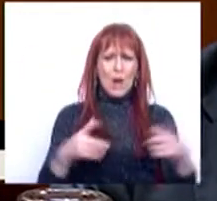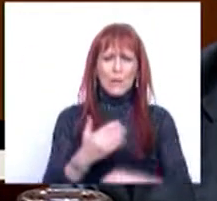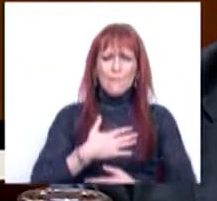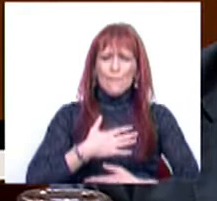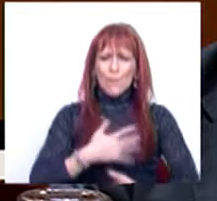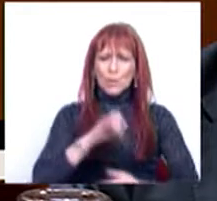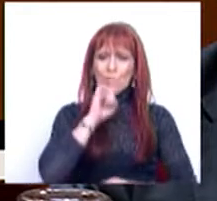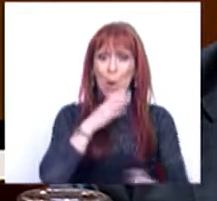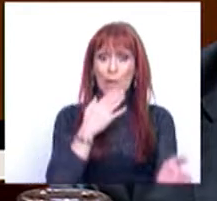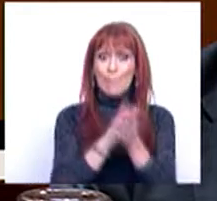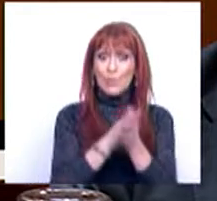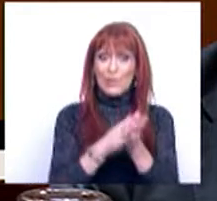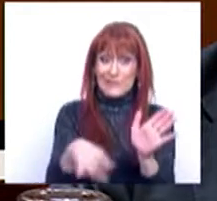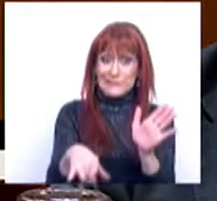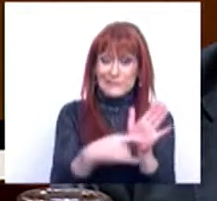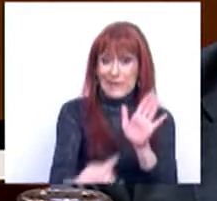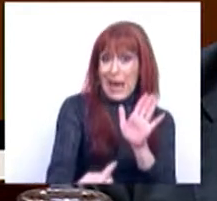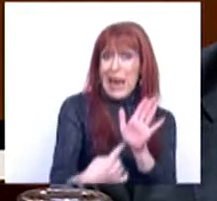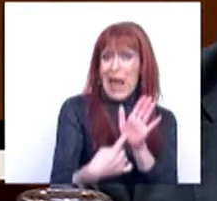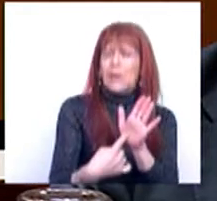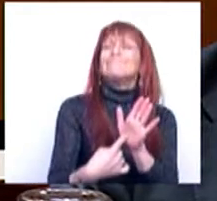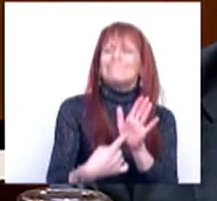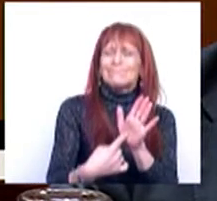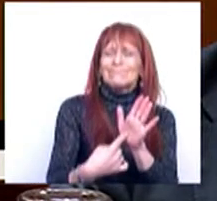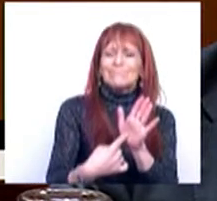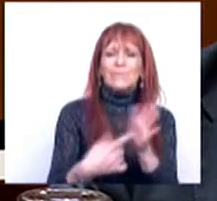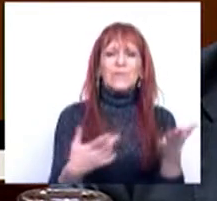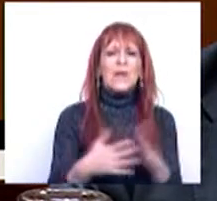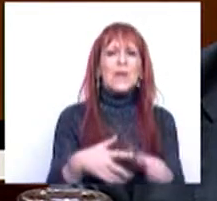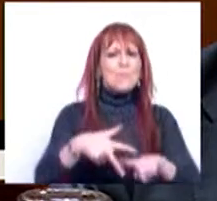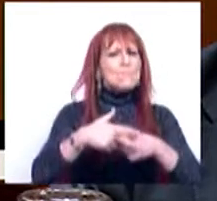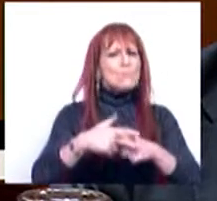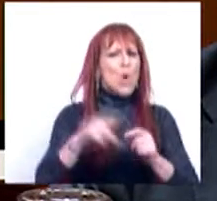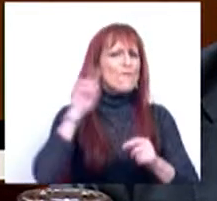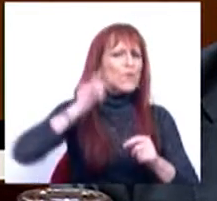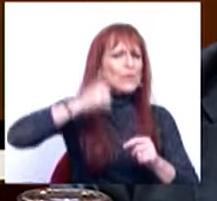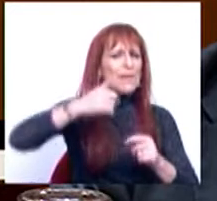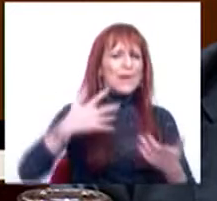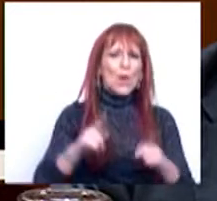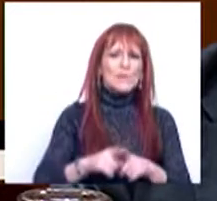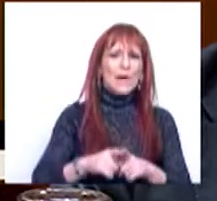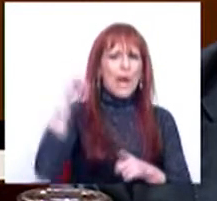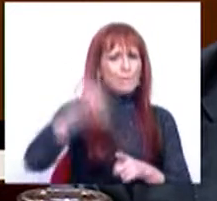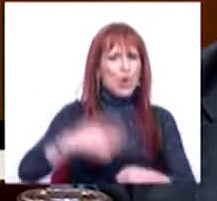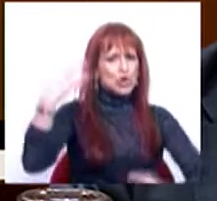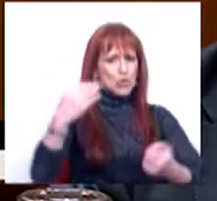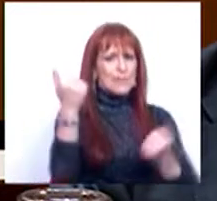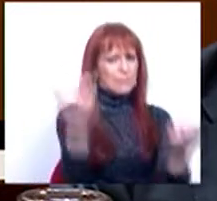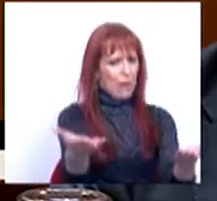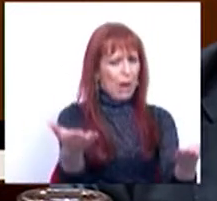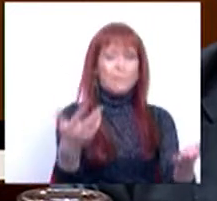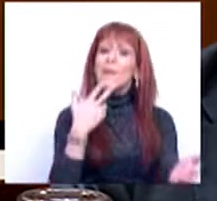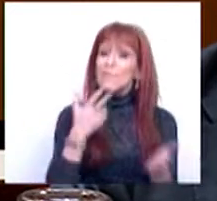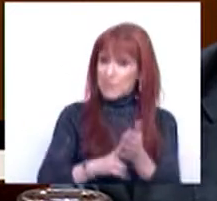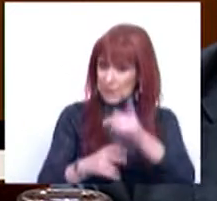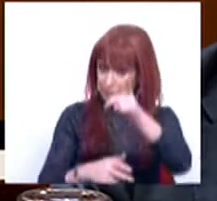vontade de poder utilizar essa ferramenta, que me parece uma ferramenta fundamental para impor justiça. É também